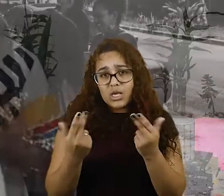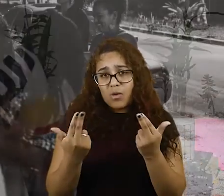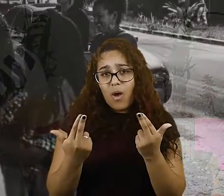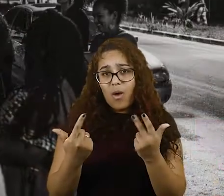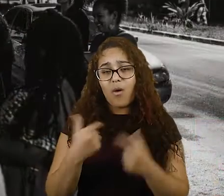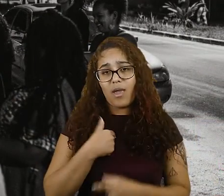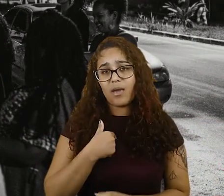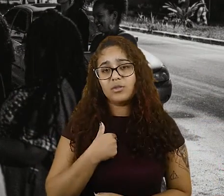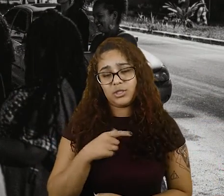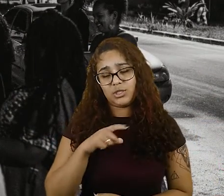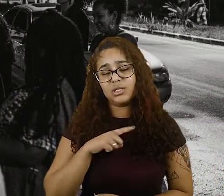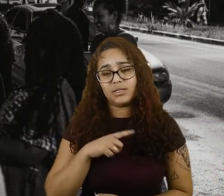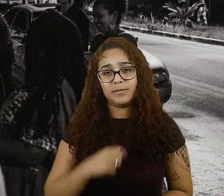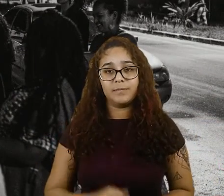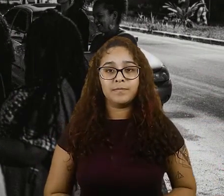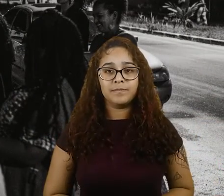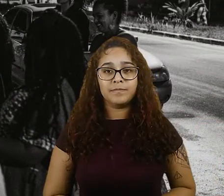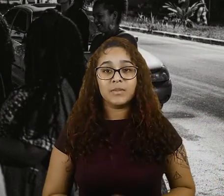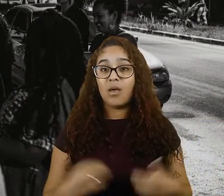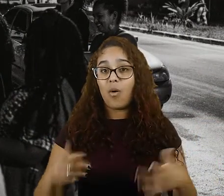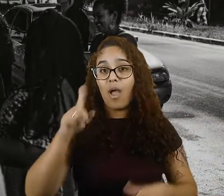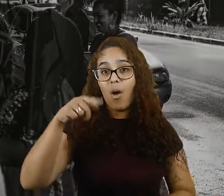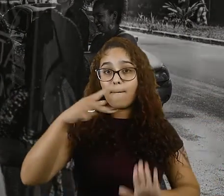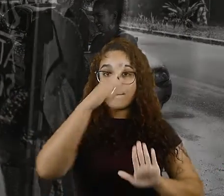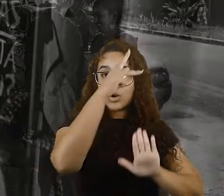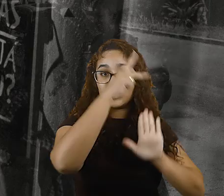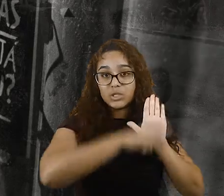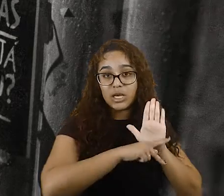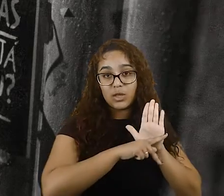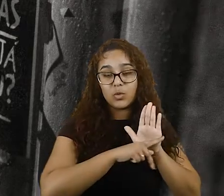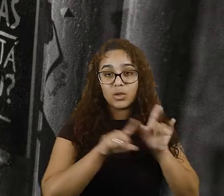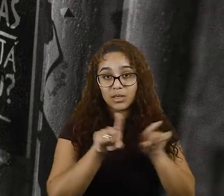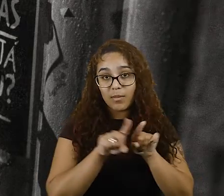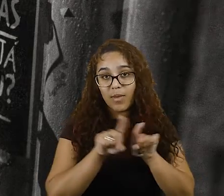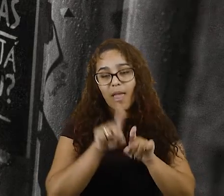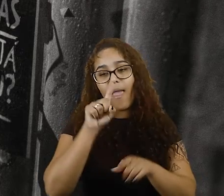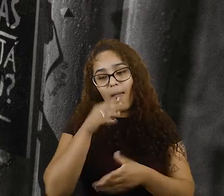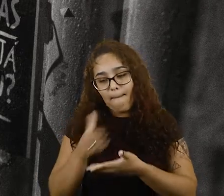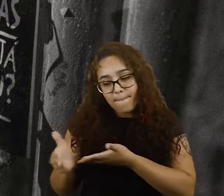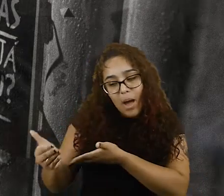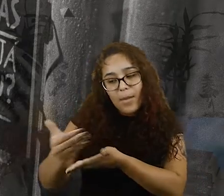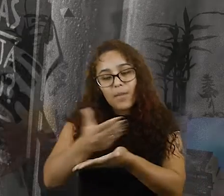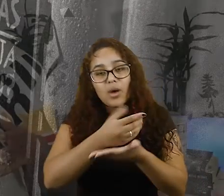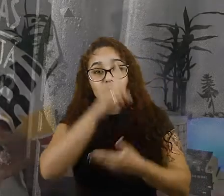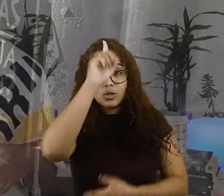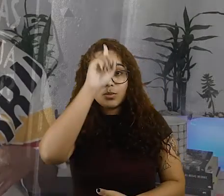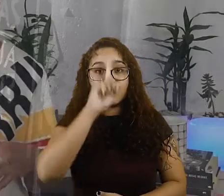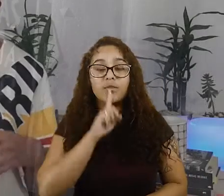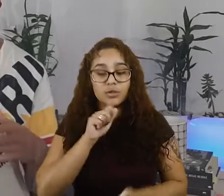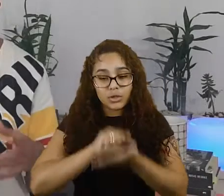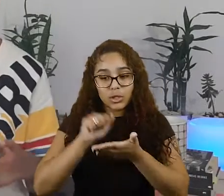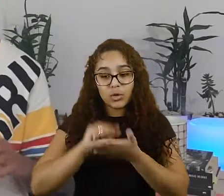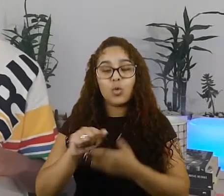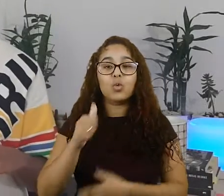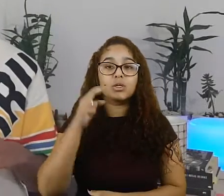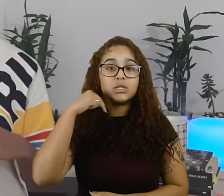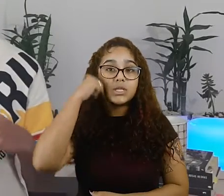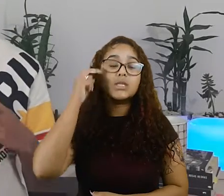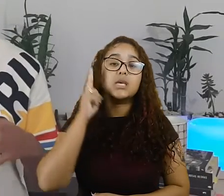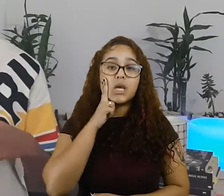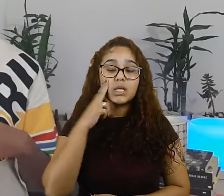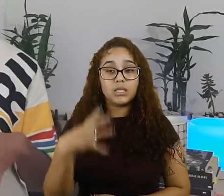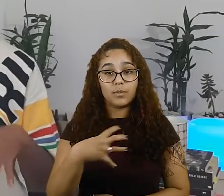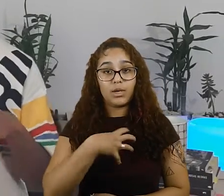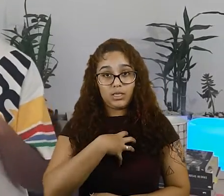essa mesma agonia que eu também tinha. E é um projeto, né, que além de ser um remapeamento com os perfis